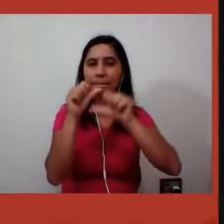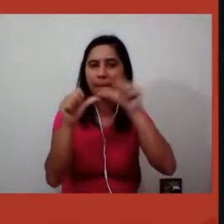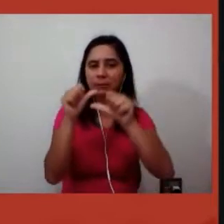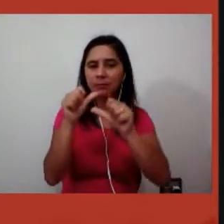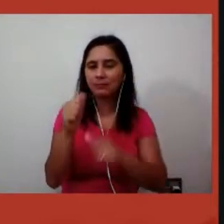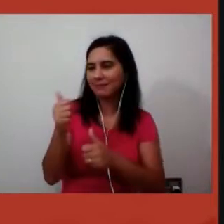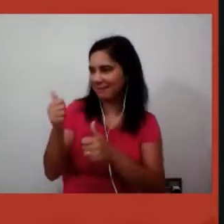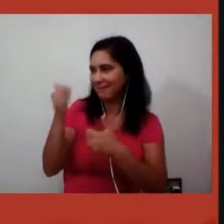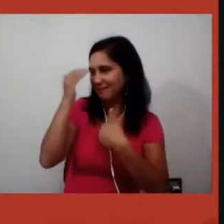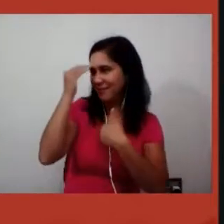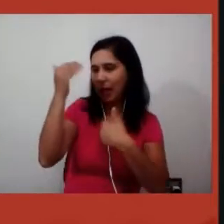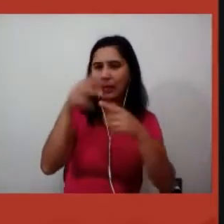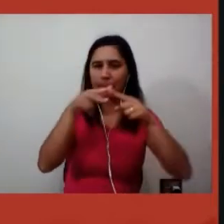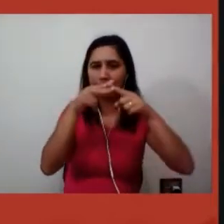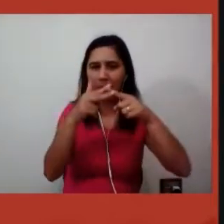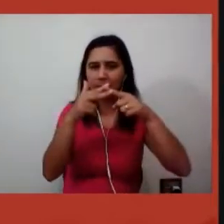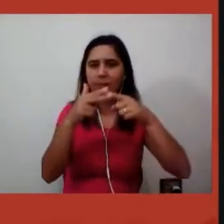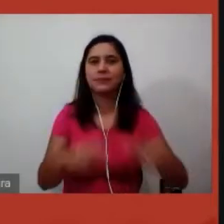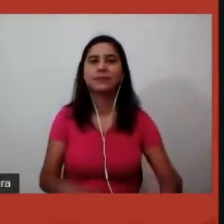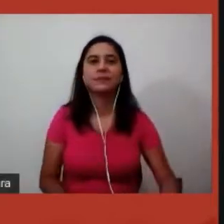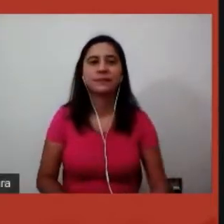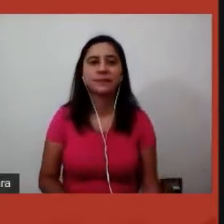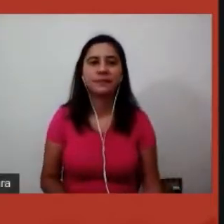Obrigada. Vou comprar as pessoas na frente.